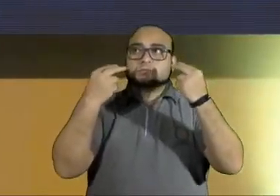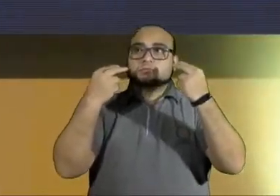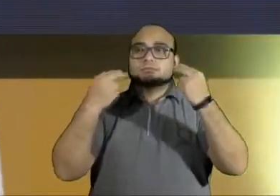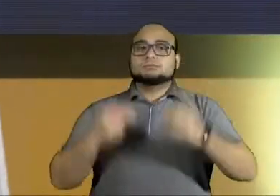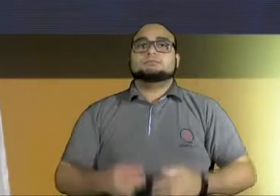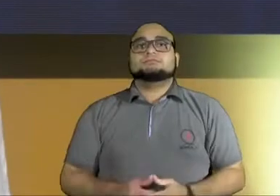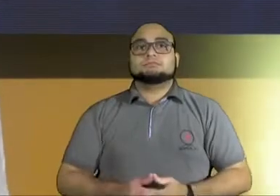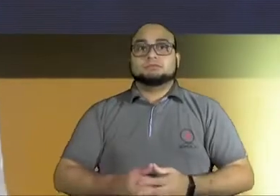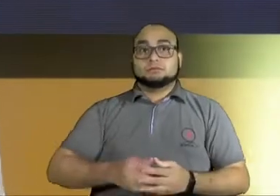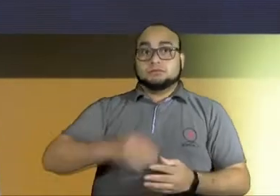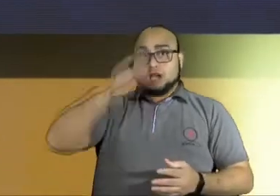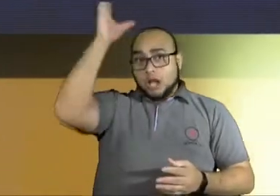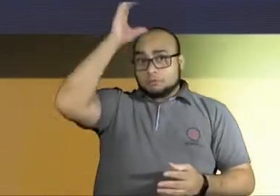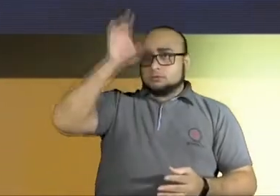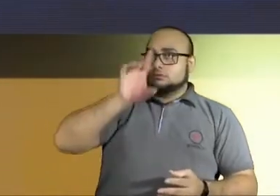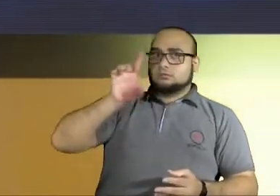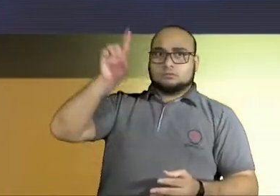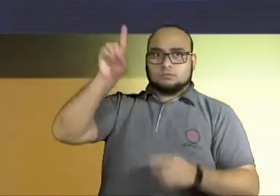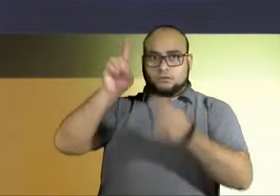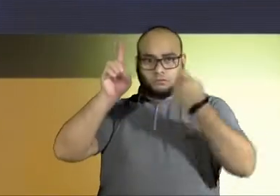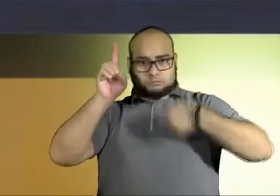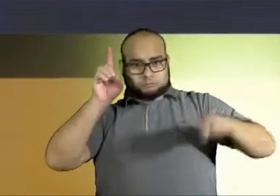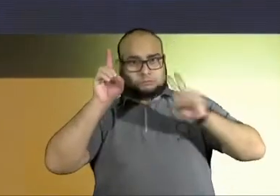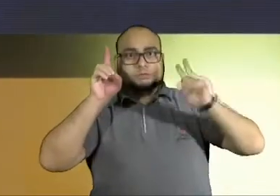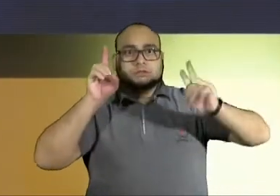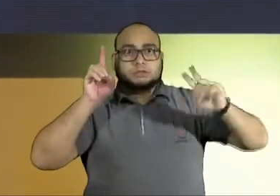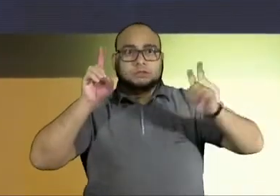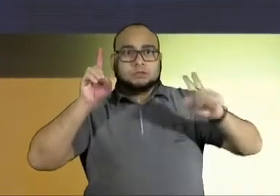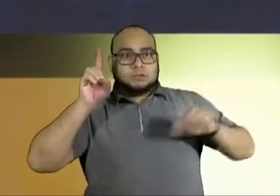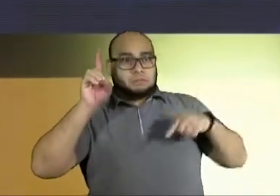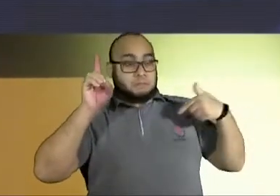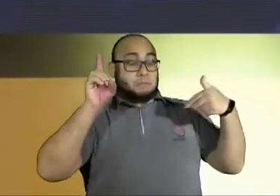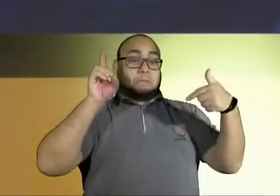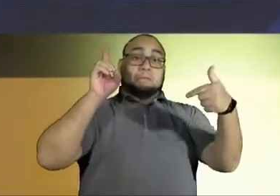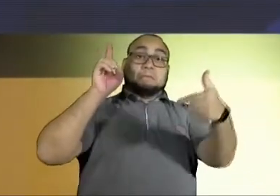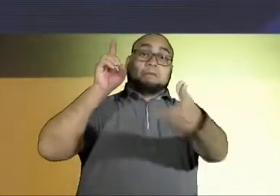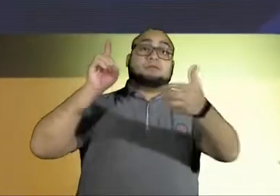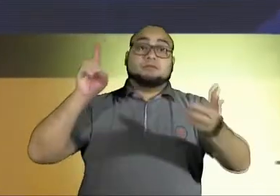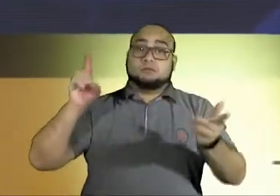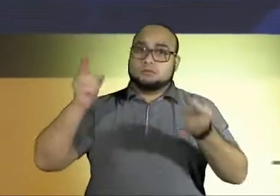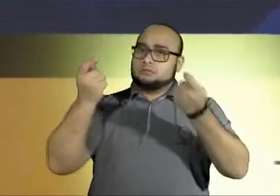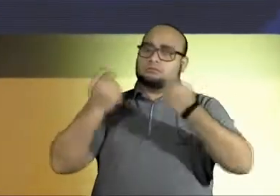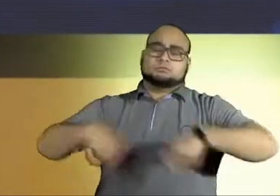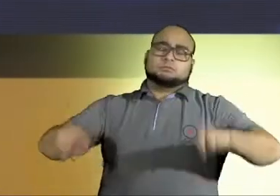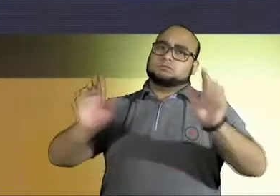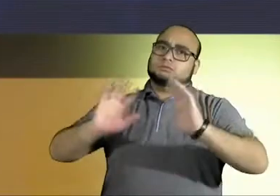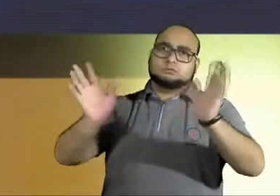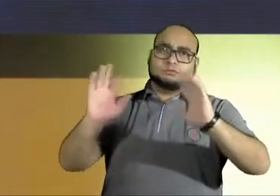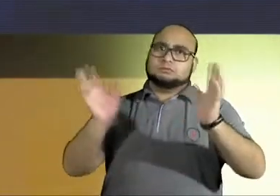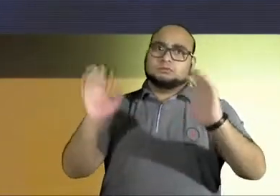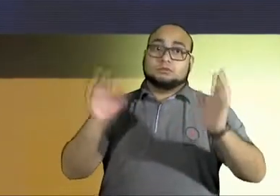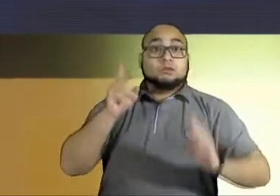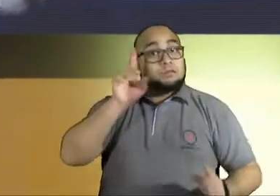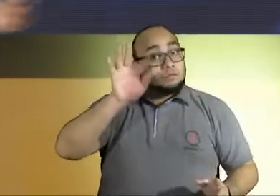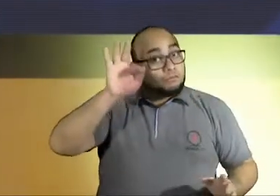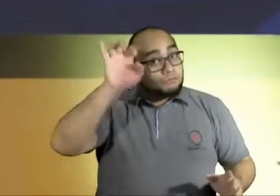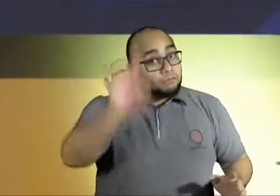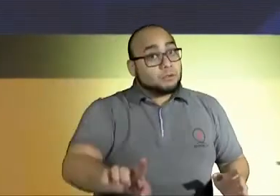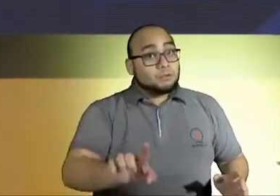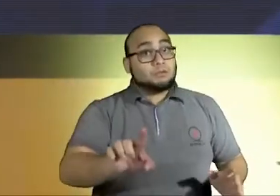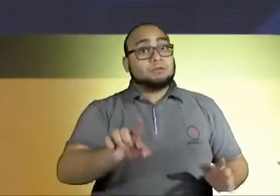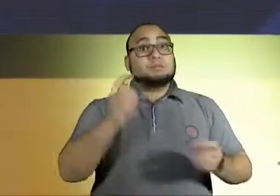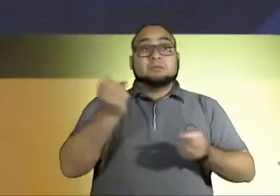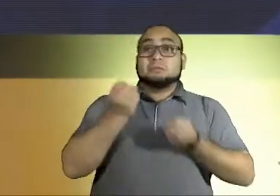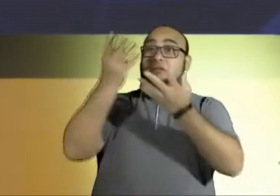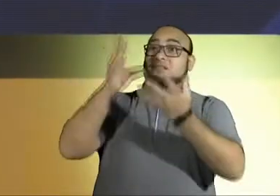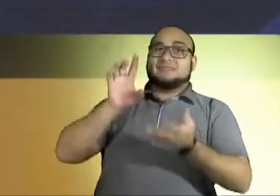Camila, Deus não precisa da minha fé para fazer nada, não precisa. Sua fé não dá para Deus poder de fazer nada. Se você crê,